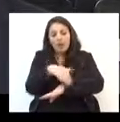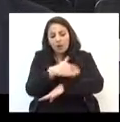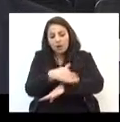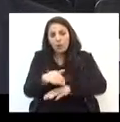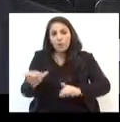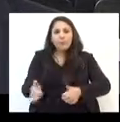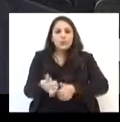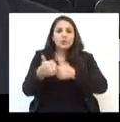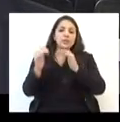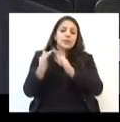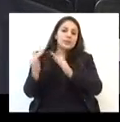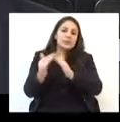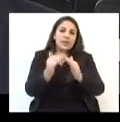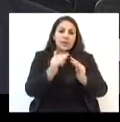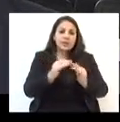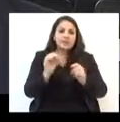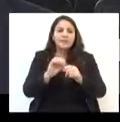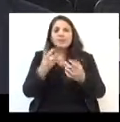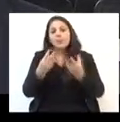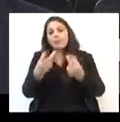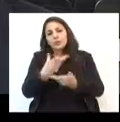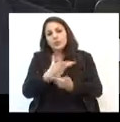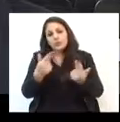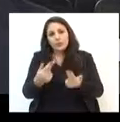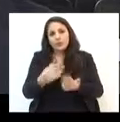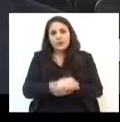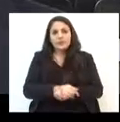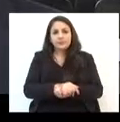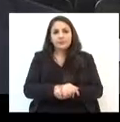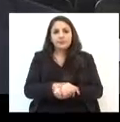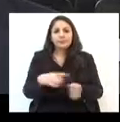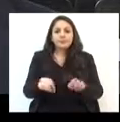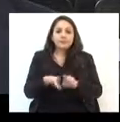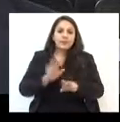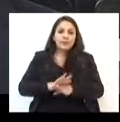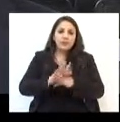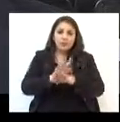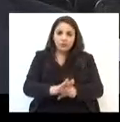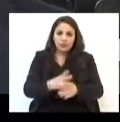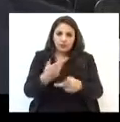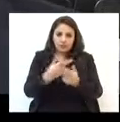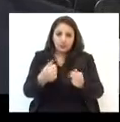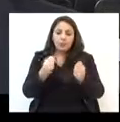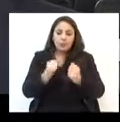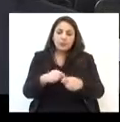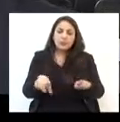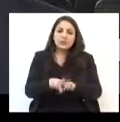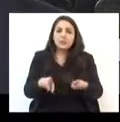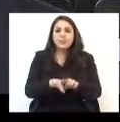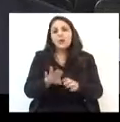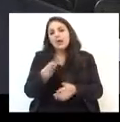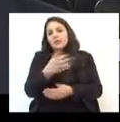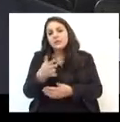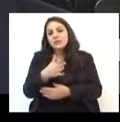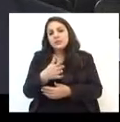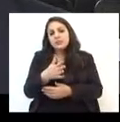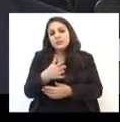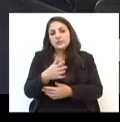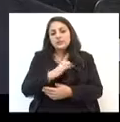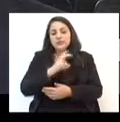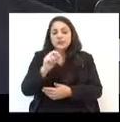rua, nessas casas, ou fazer alguma terraplenagem para algum condomínio habitacional, poderia também, quem sabe,